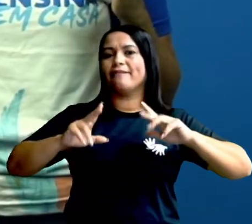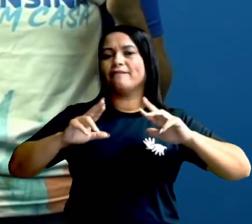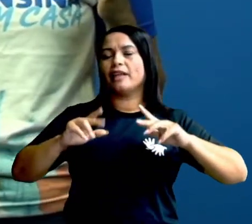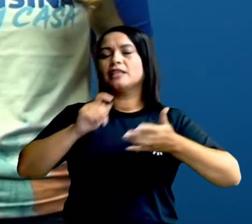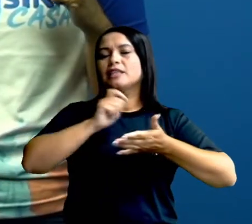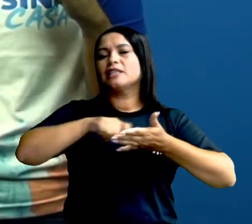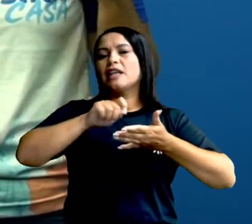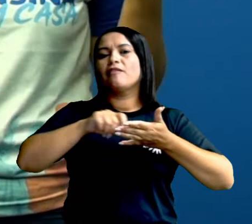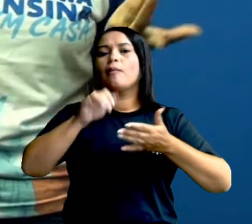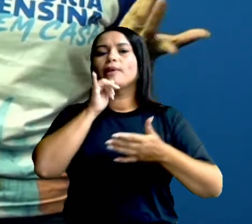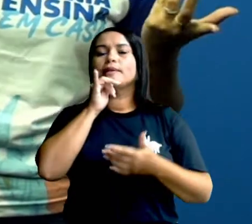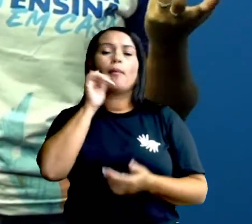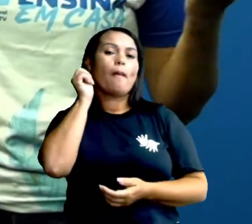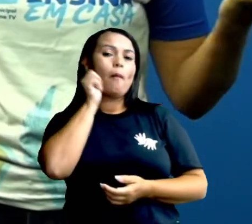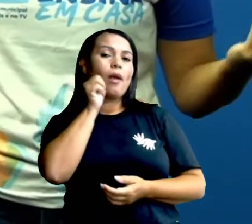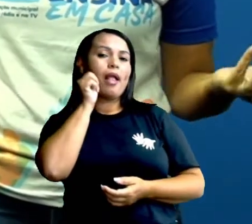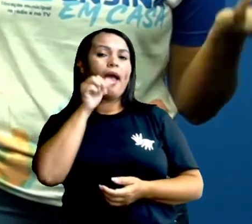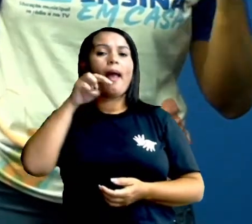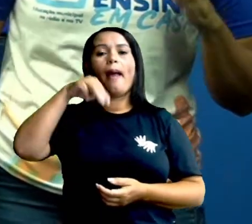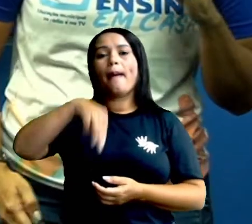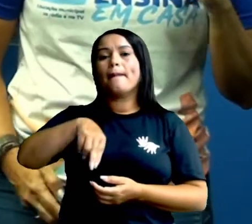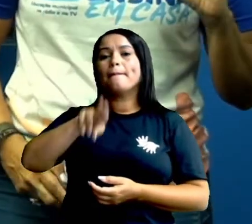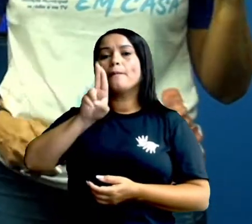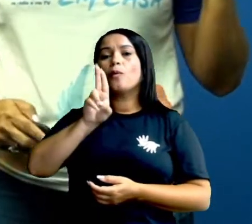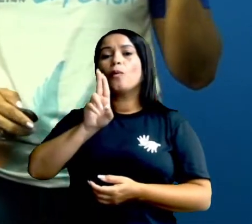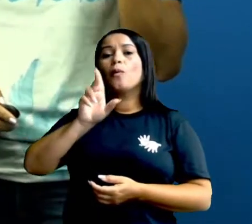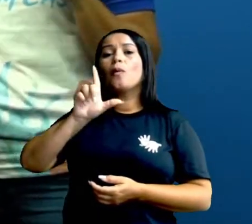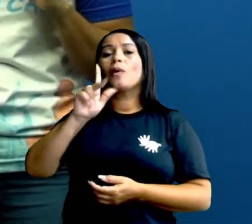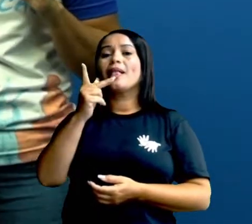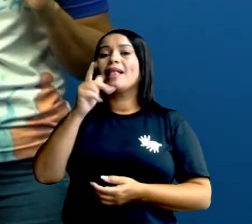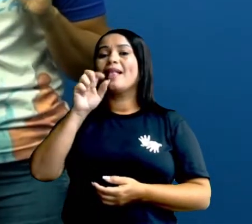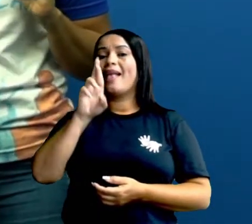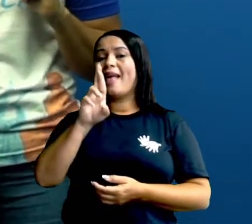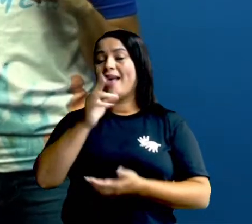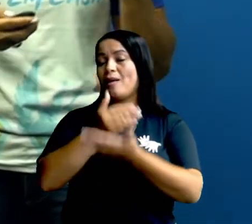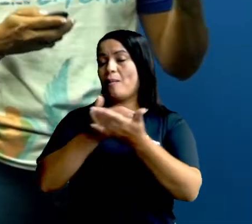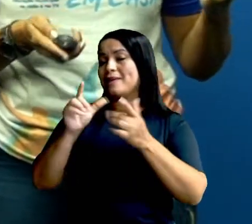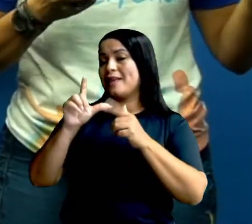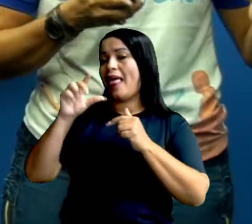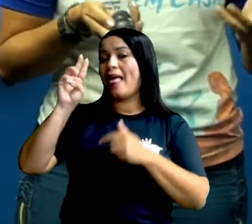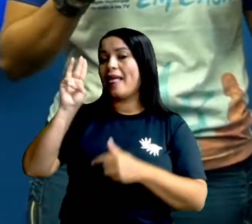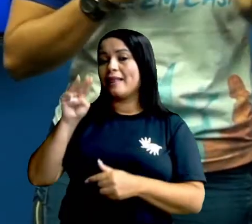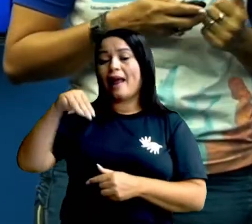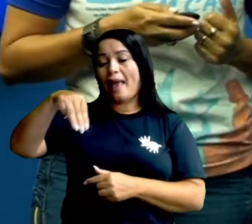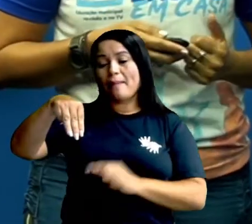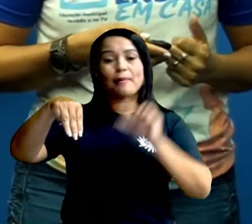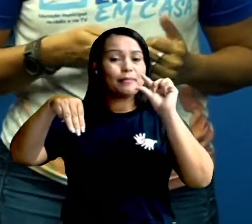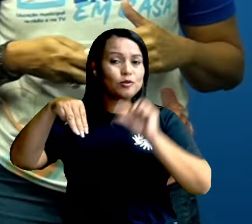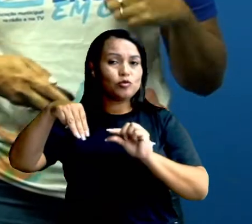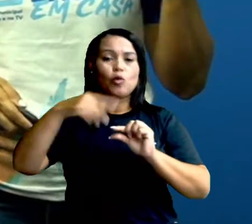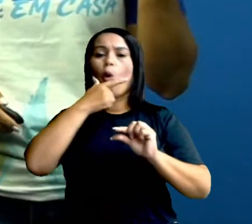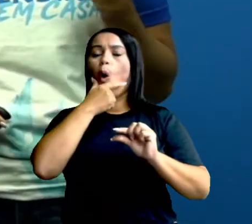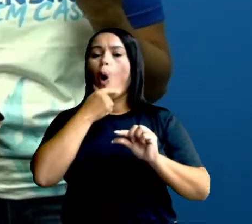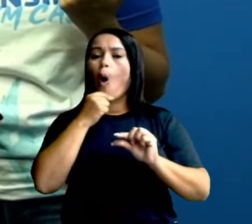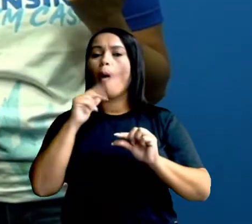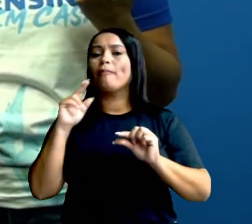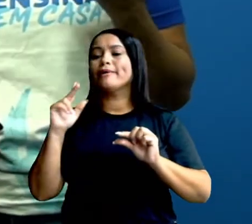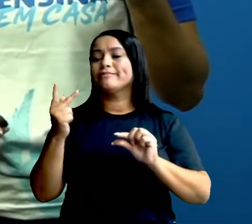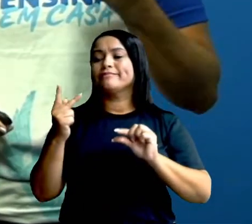diferente de escrever mulher. Mulher escreve com M minúsculo. Homem com M minúsculo. Mas se